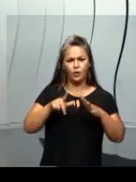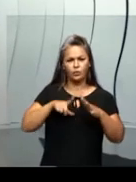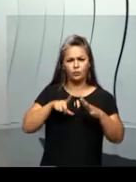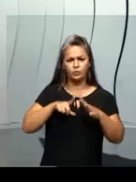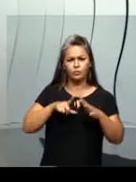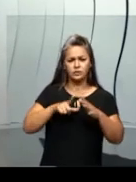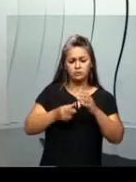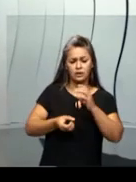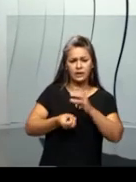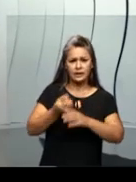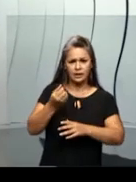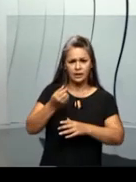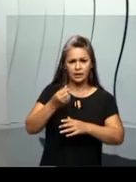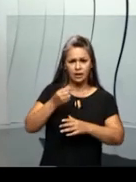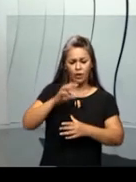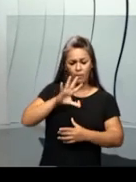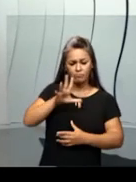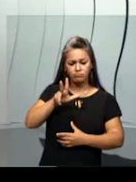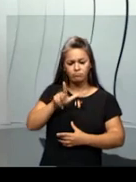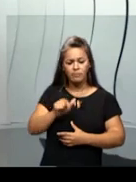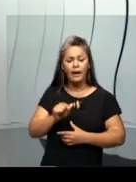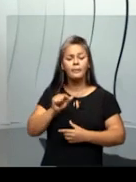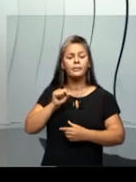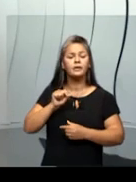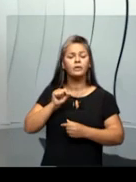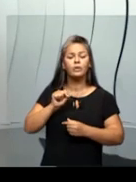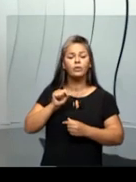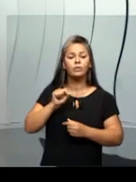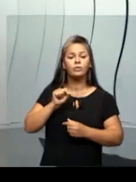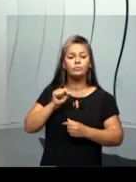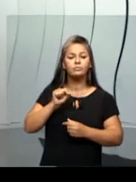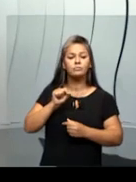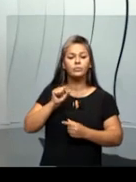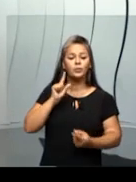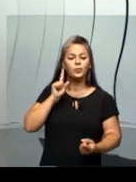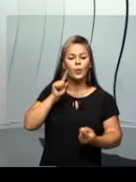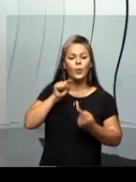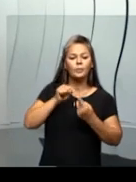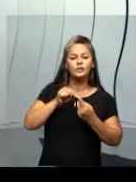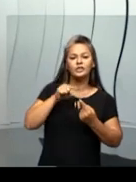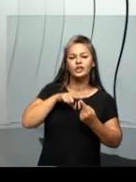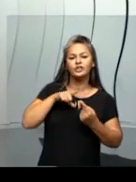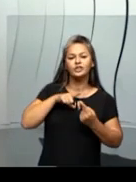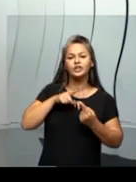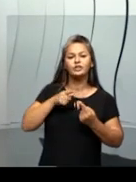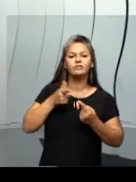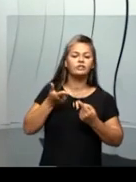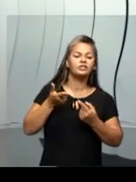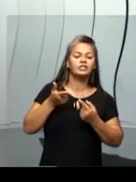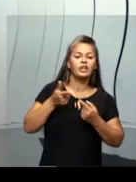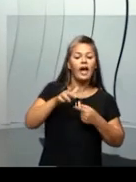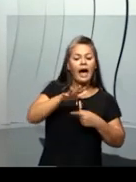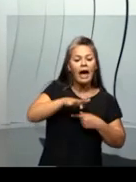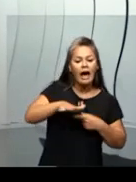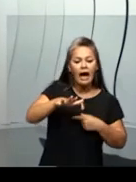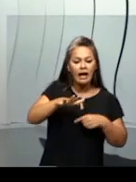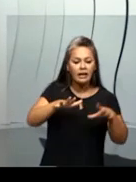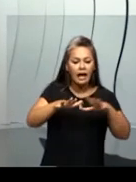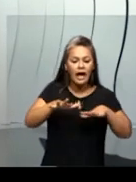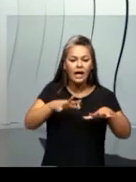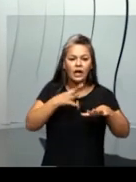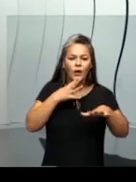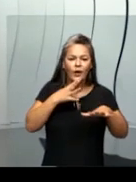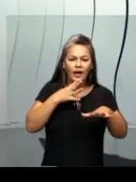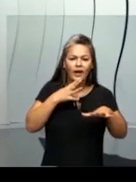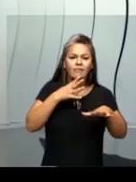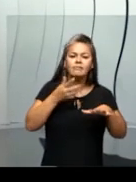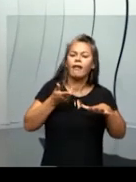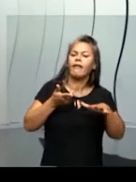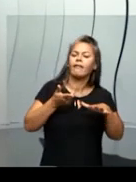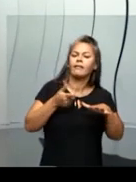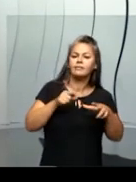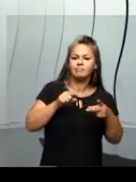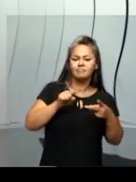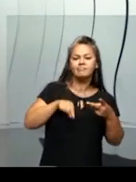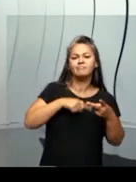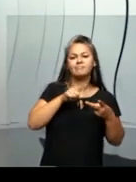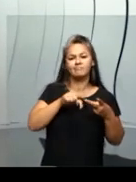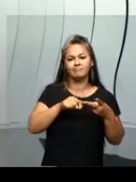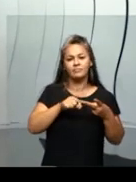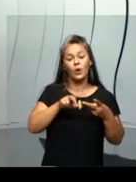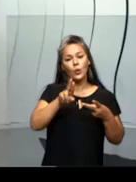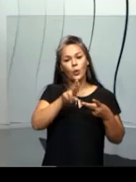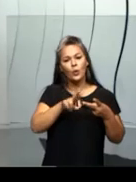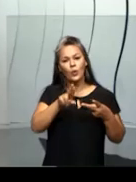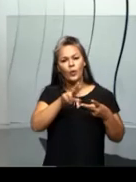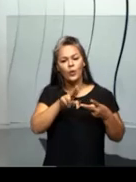área agrícola e assim sucessivamente, tá? E um conceito, tá? O direito sobre determinada região, o uso